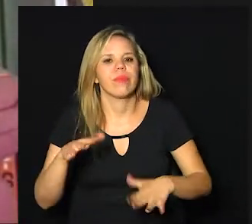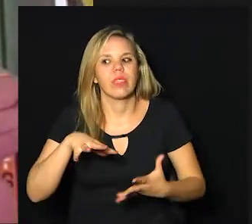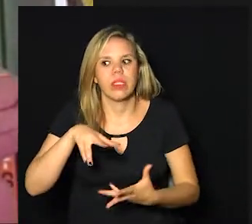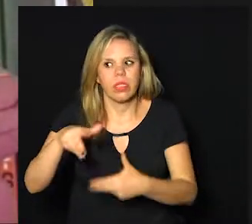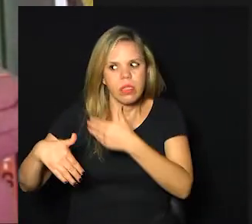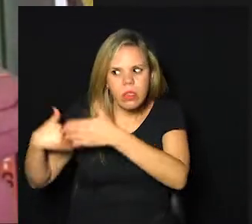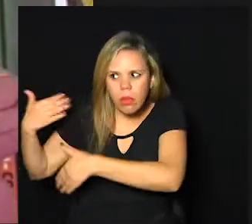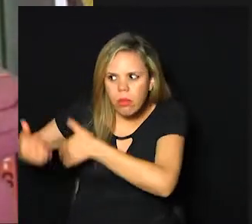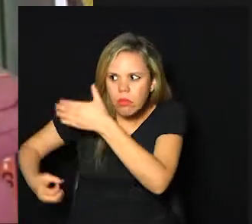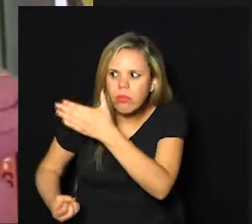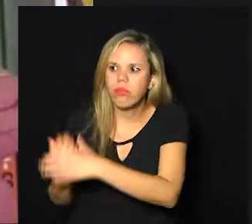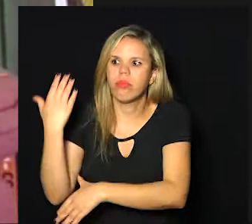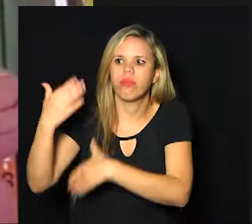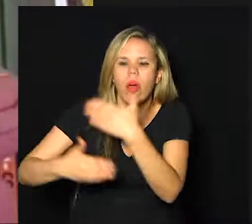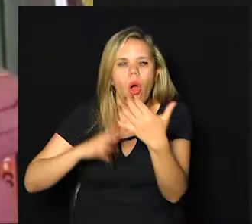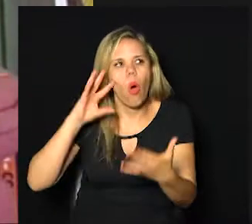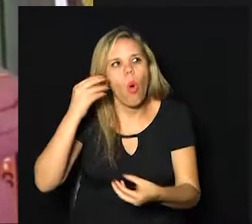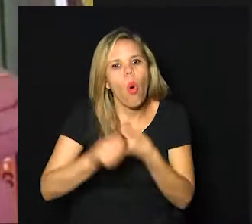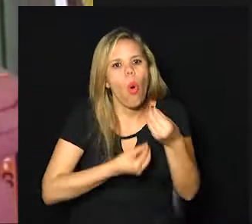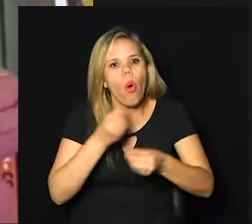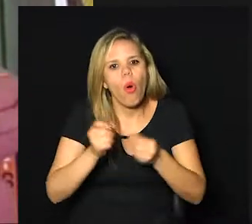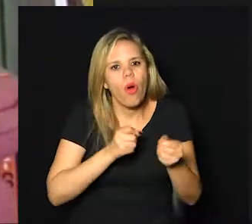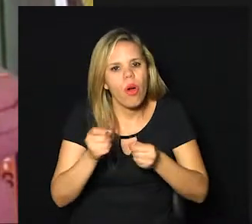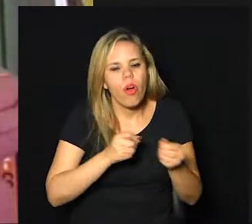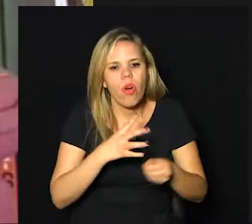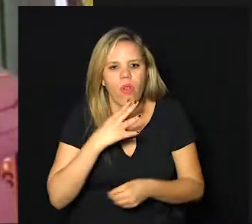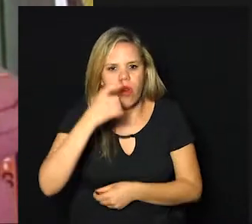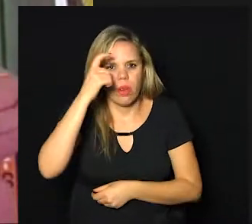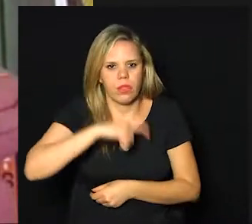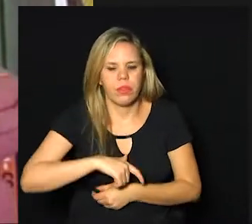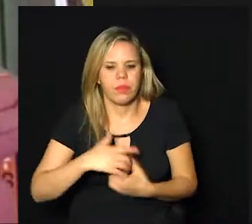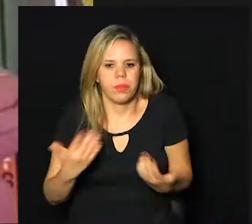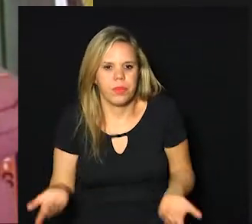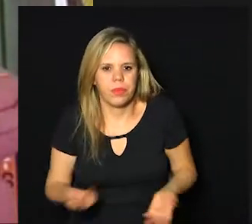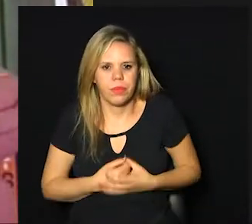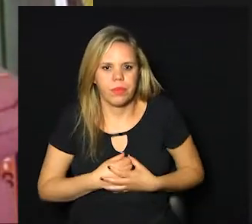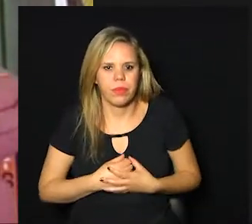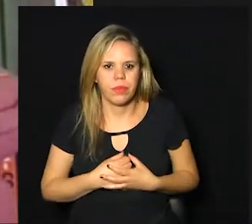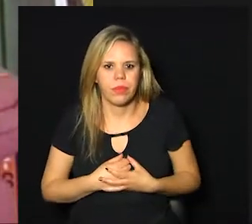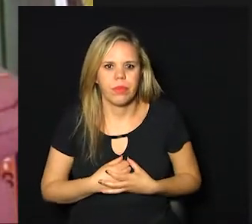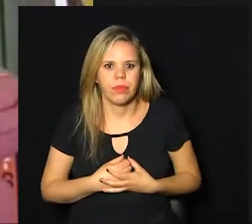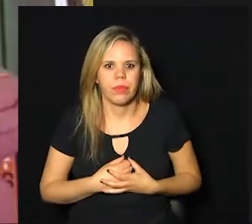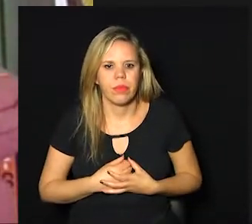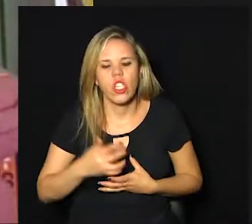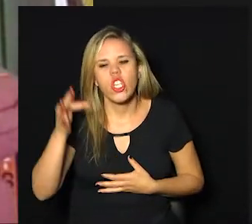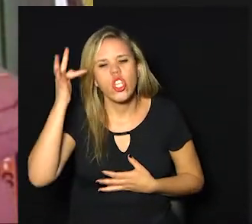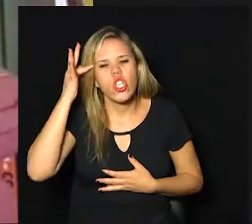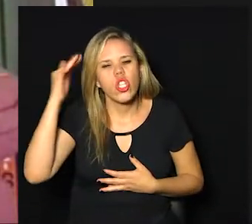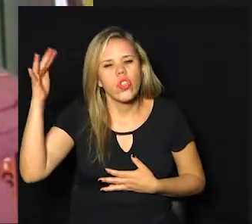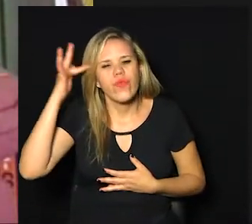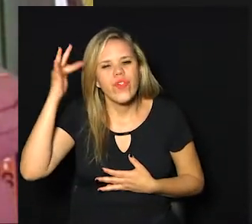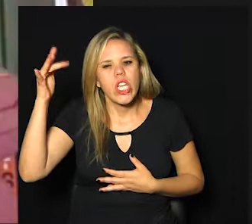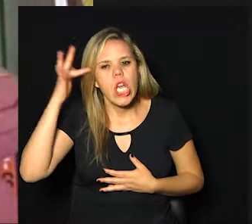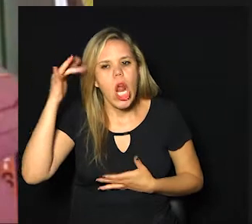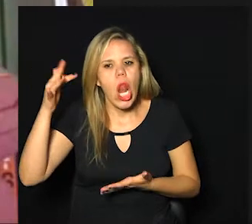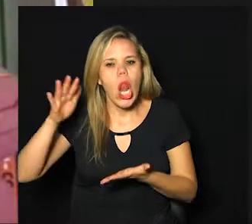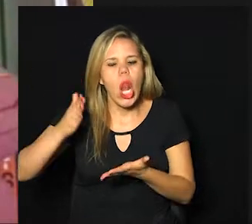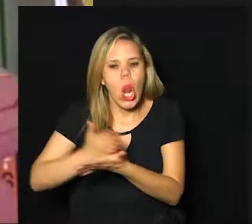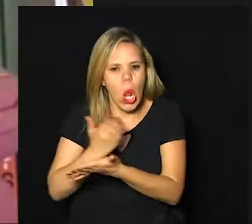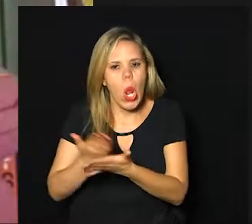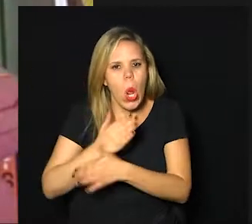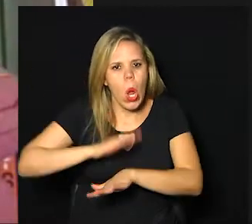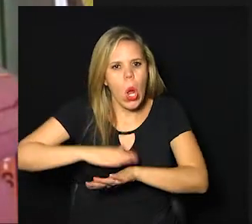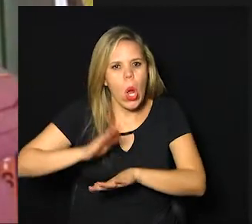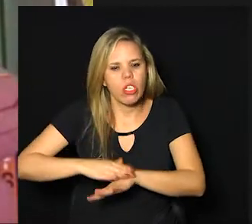está tentando entender como que a gente vai fazer para se conhecer, né? E os filósofos antigos já tinham isso. Se você for pegar